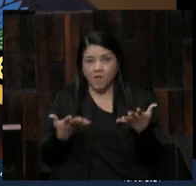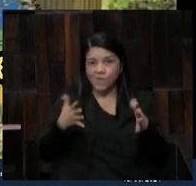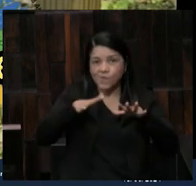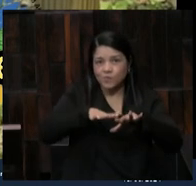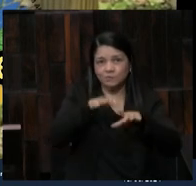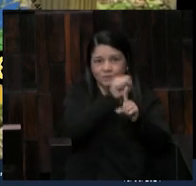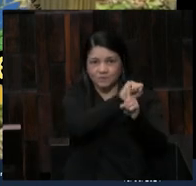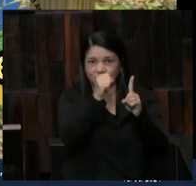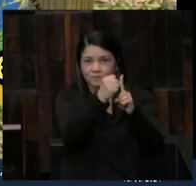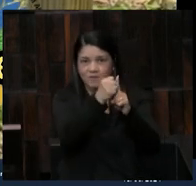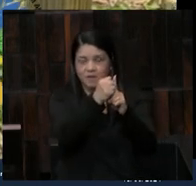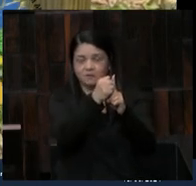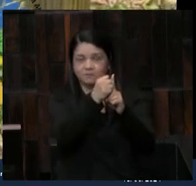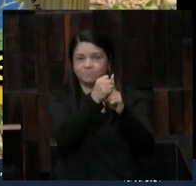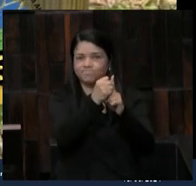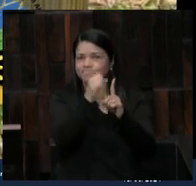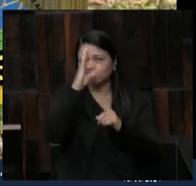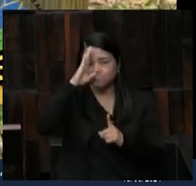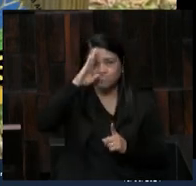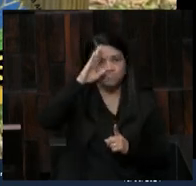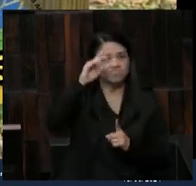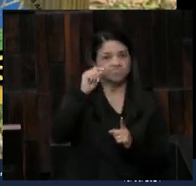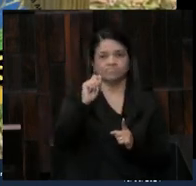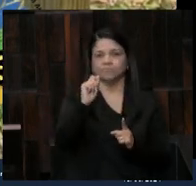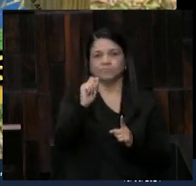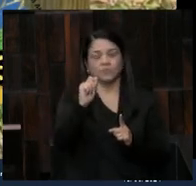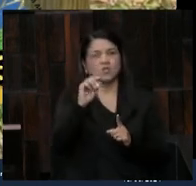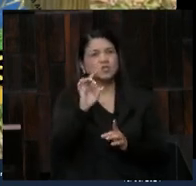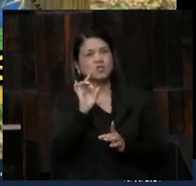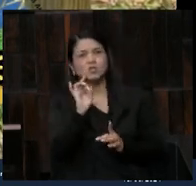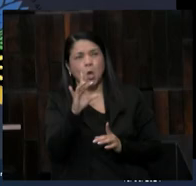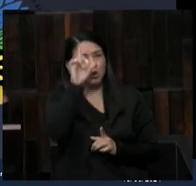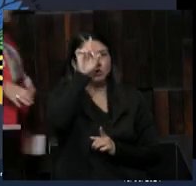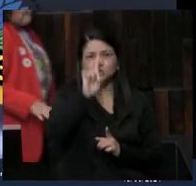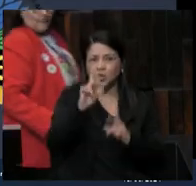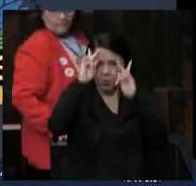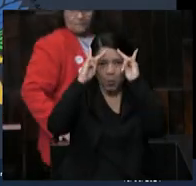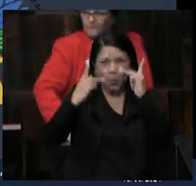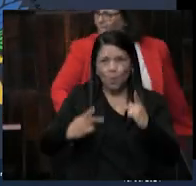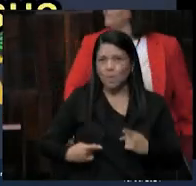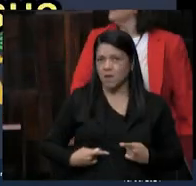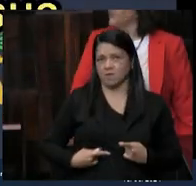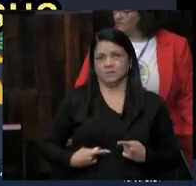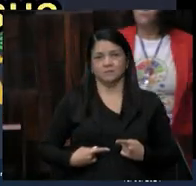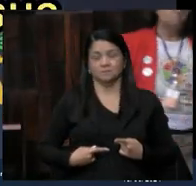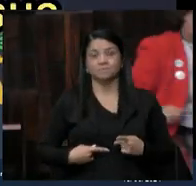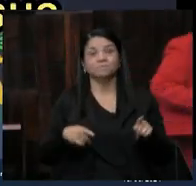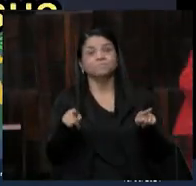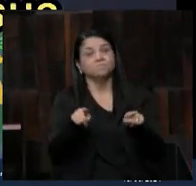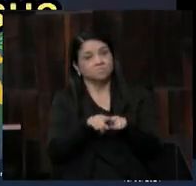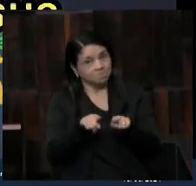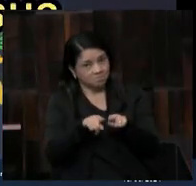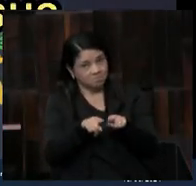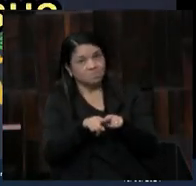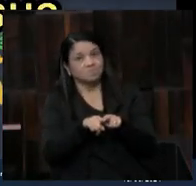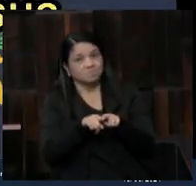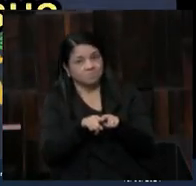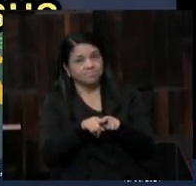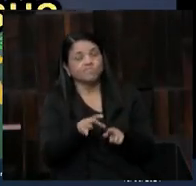na sociedade é essencial, não apenas como um direito humano fundamental, mas também como